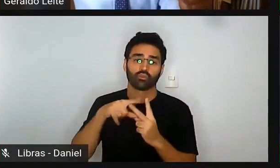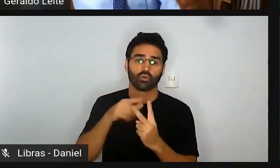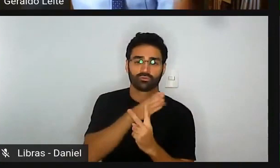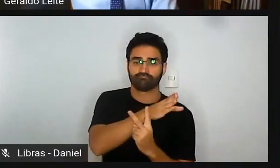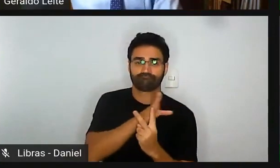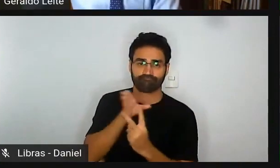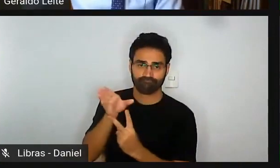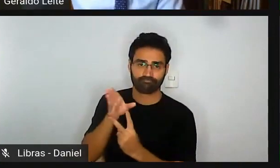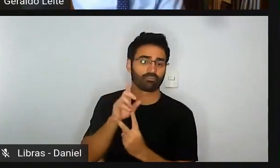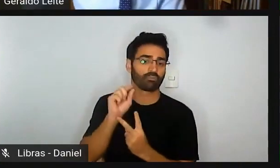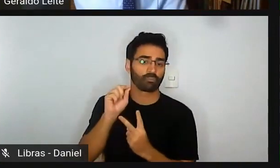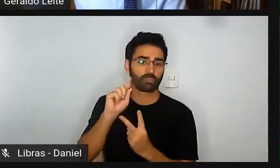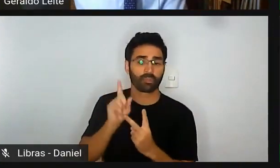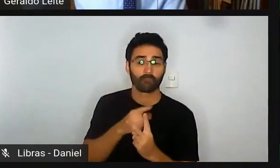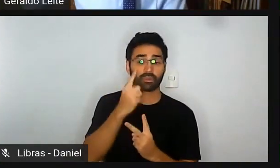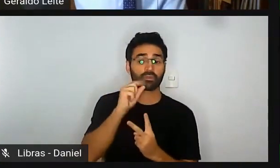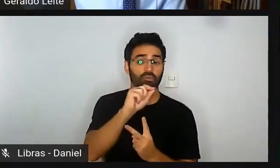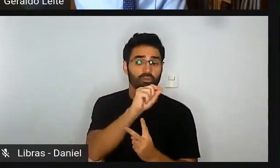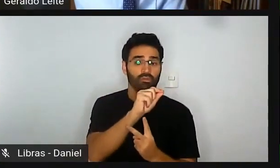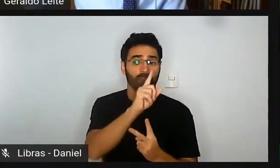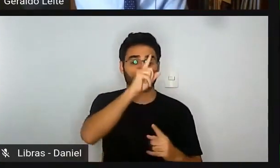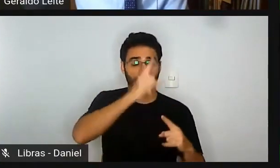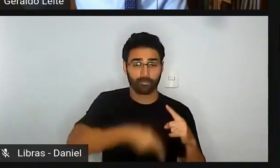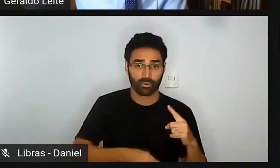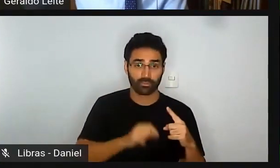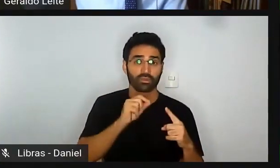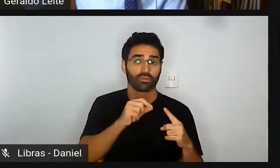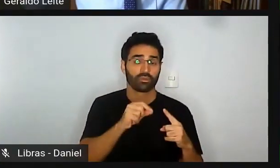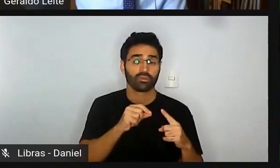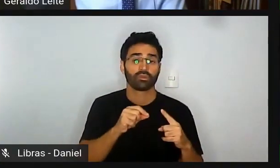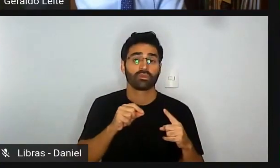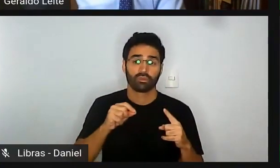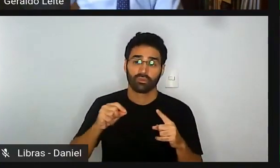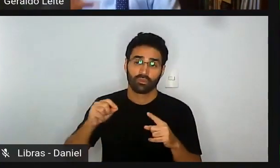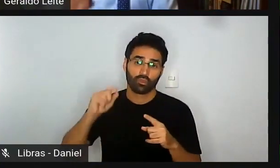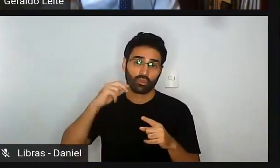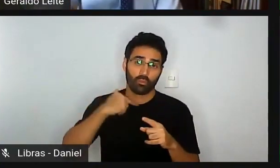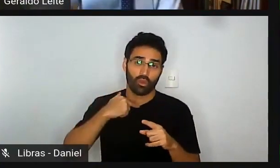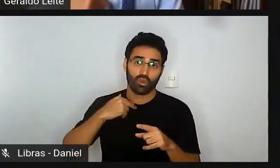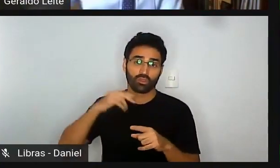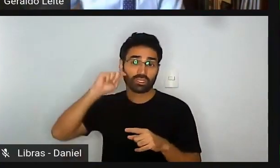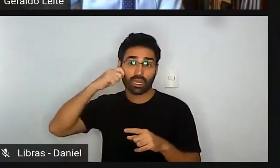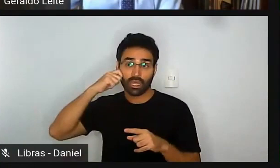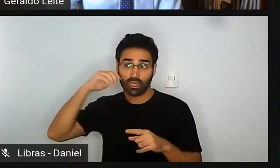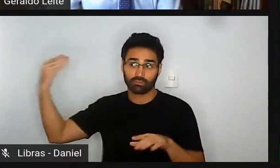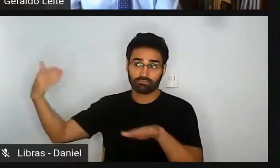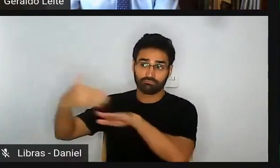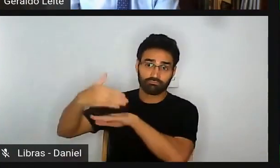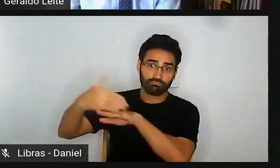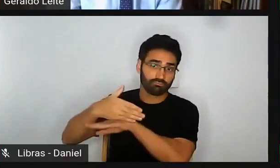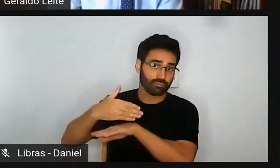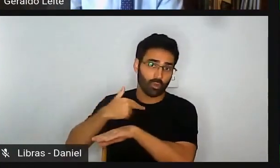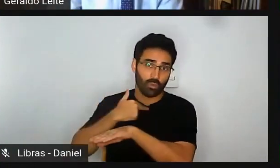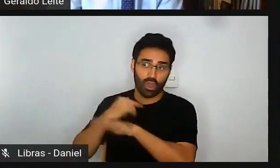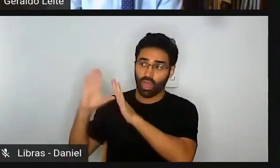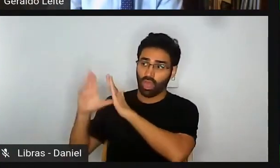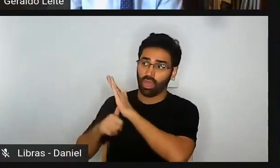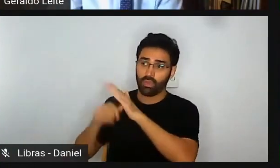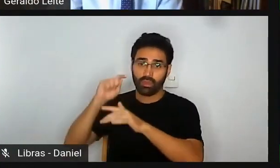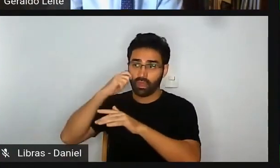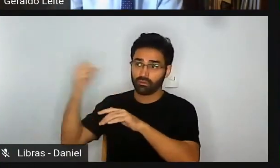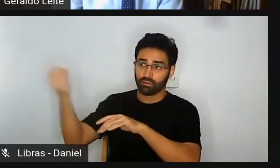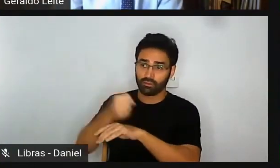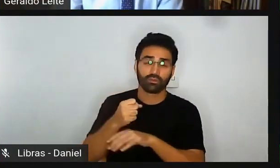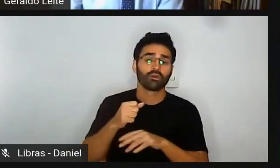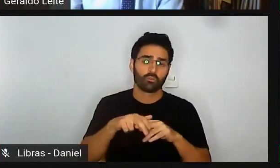Primeiro, havia sido proibido o tráfico negreiro, então os proprietários de terra no Brasil, eles